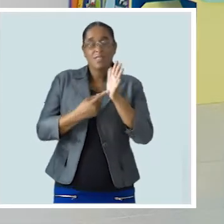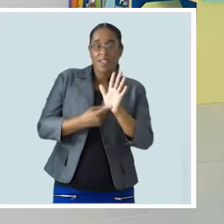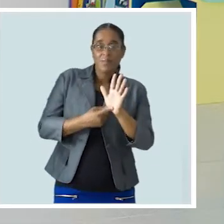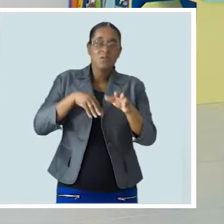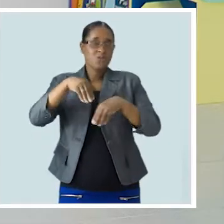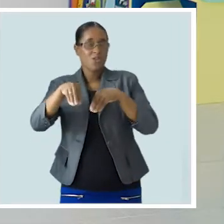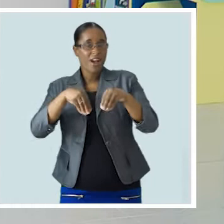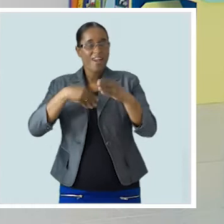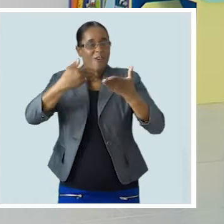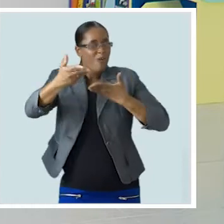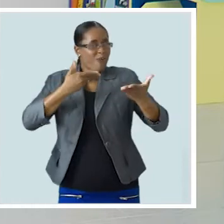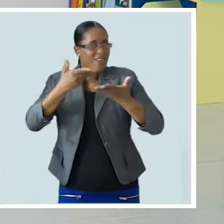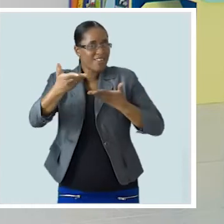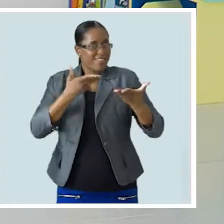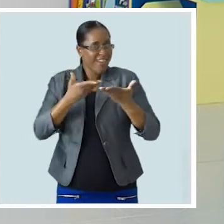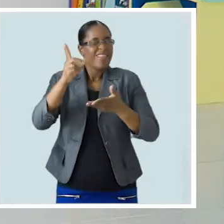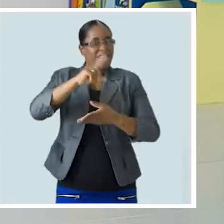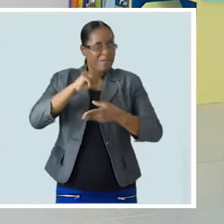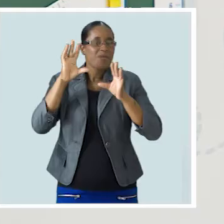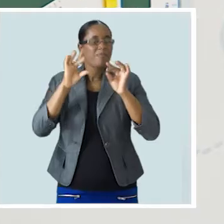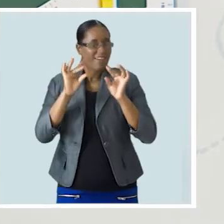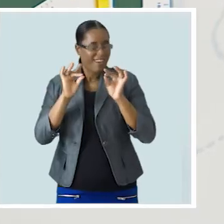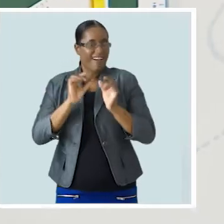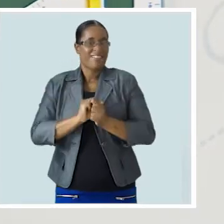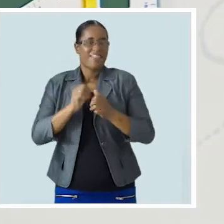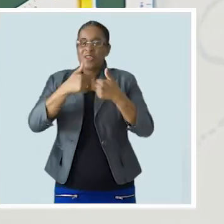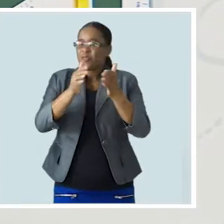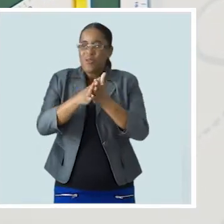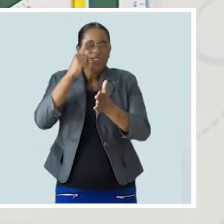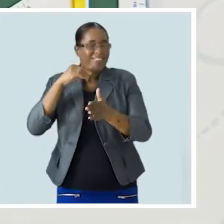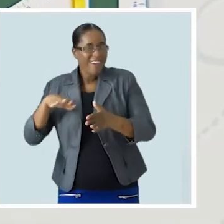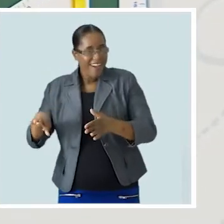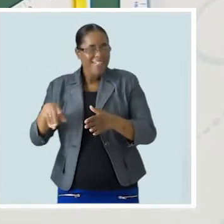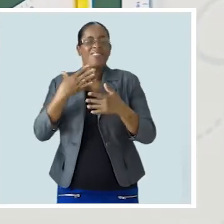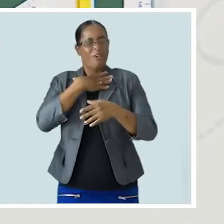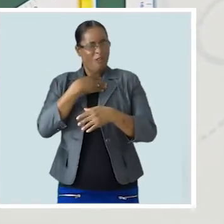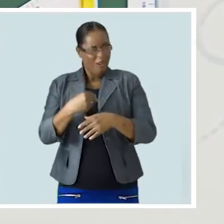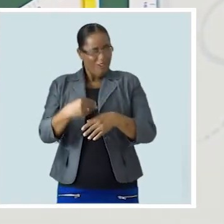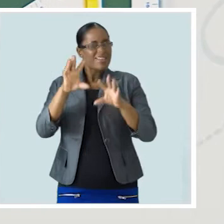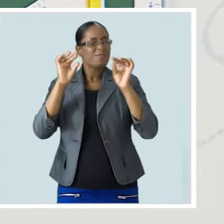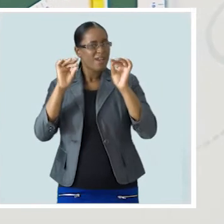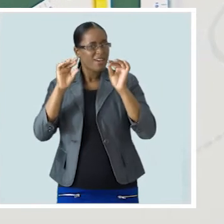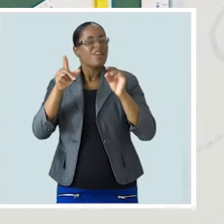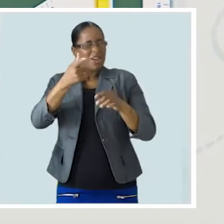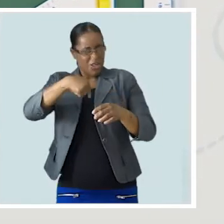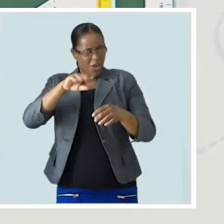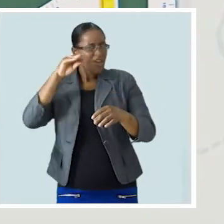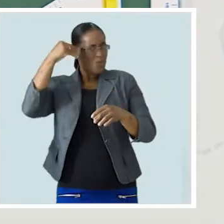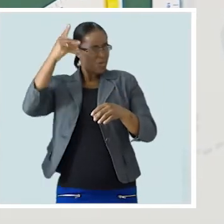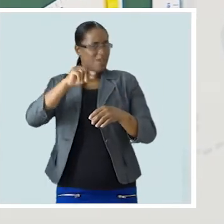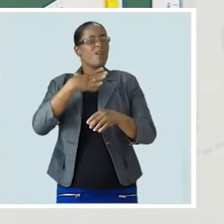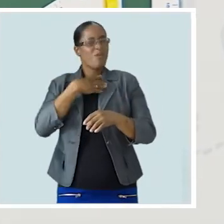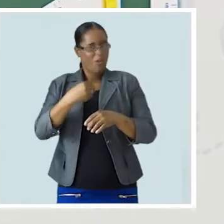jogar, conversar, também brincar. Todas as crianças gostam de brincar, até nós os adultos também